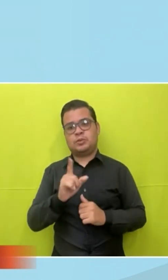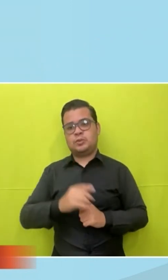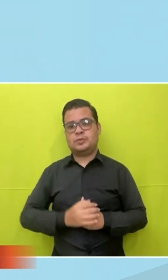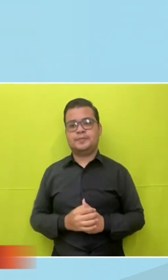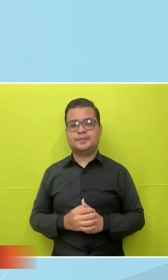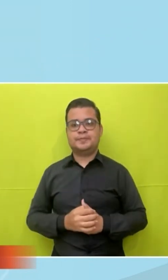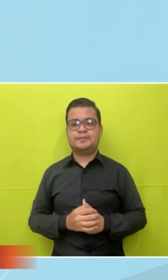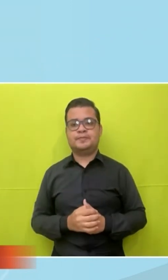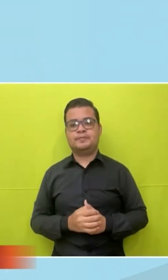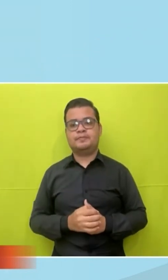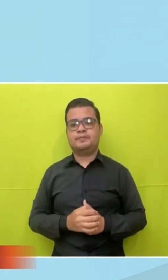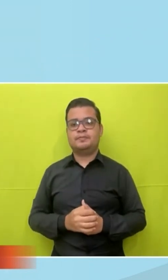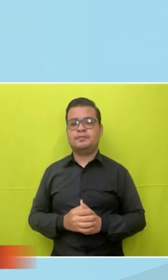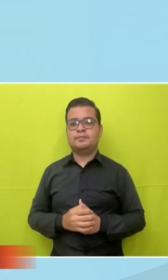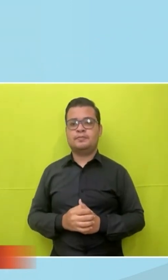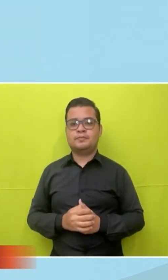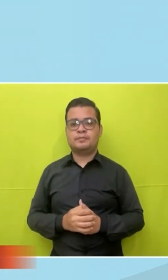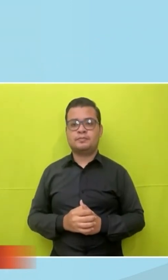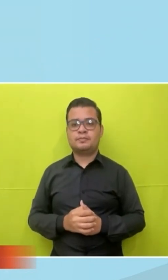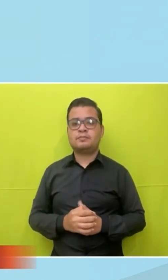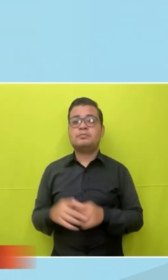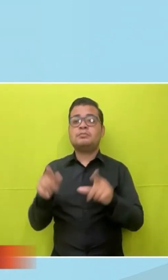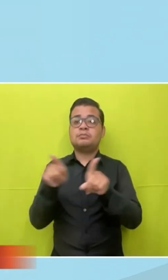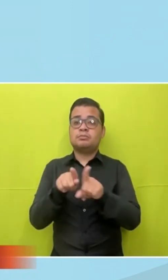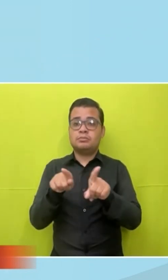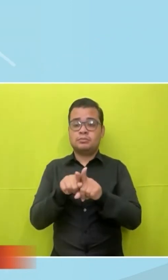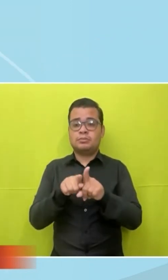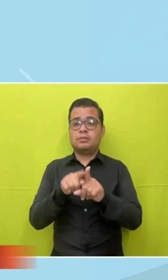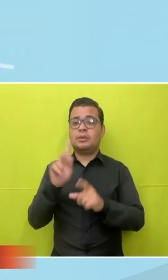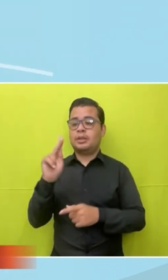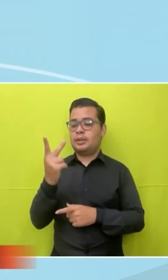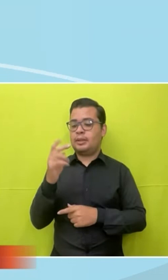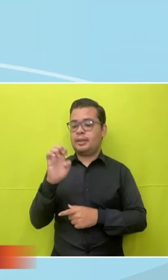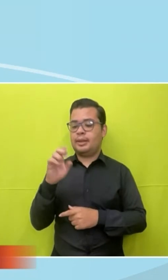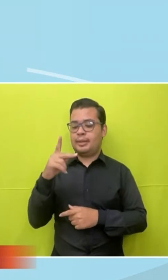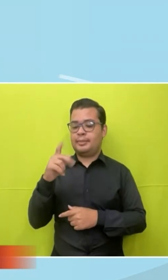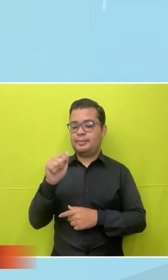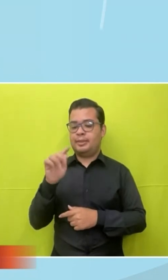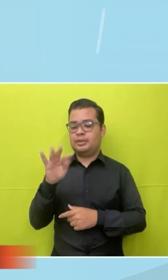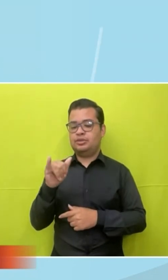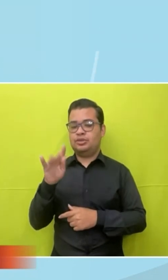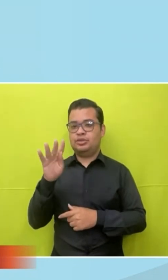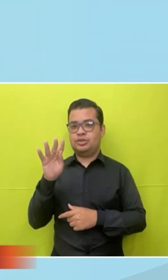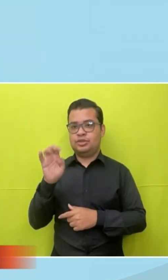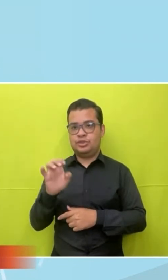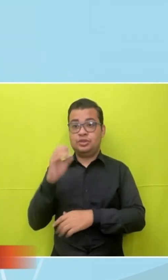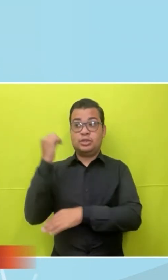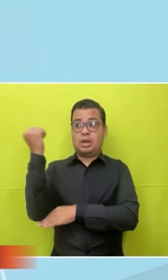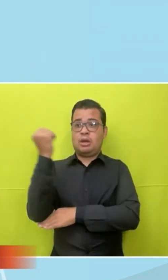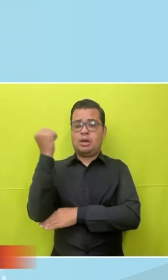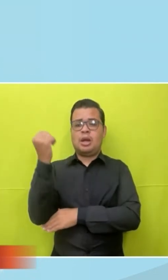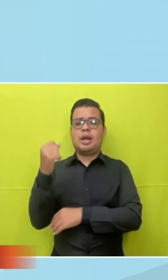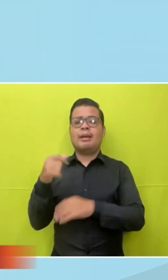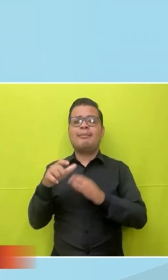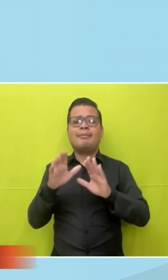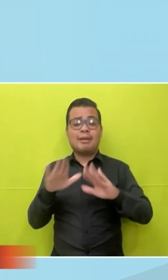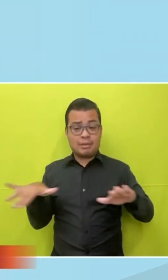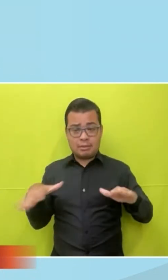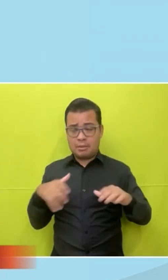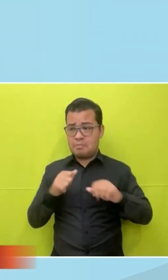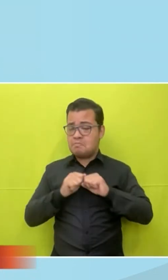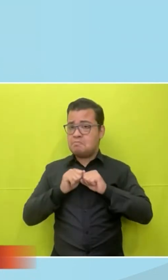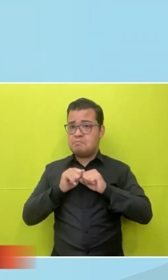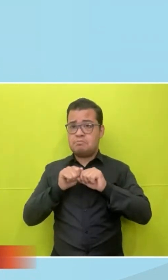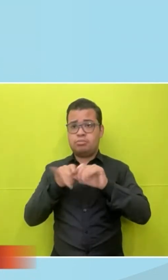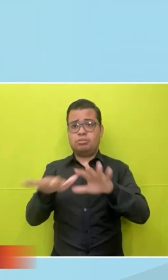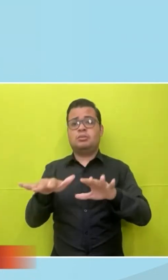assinada. E o surto de hepatite aguda em crianças, que está assustando a comunidade